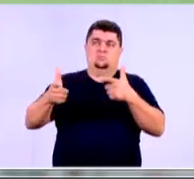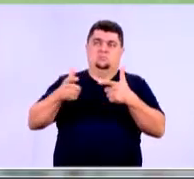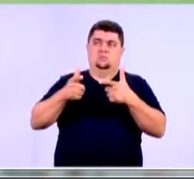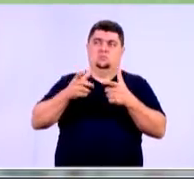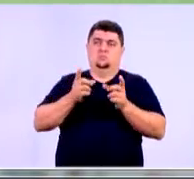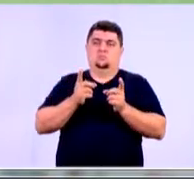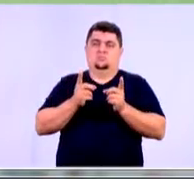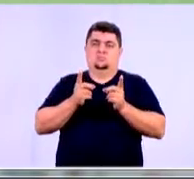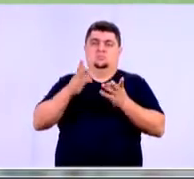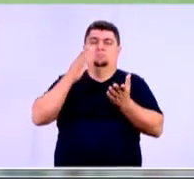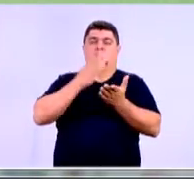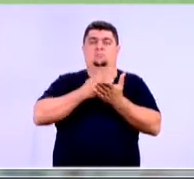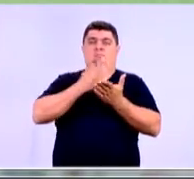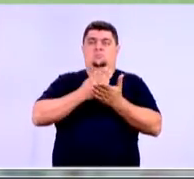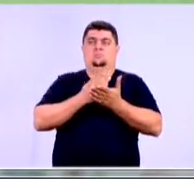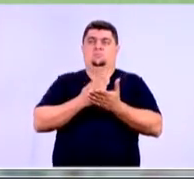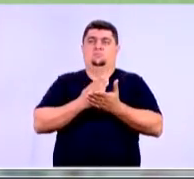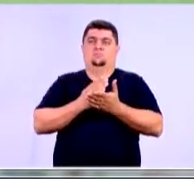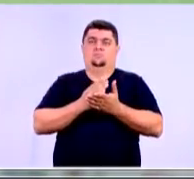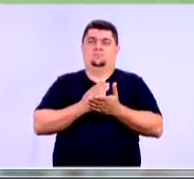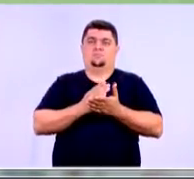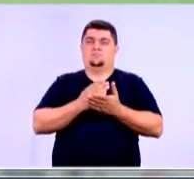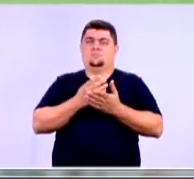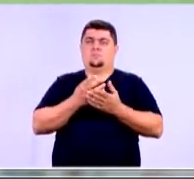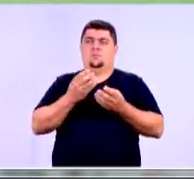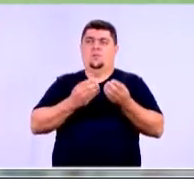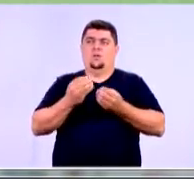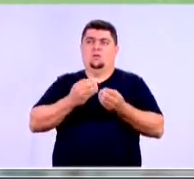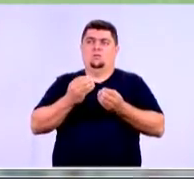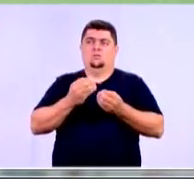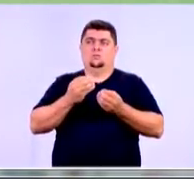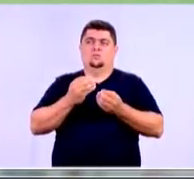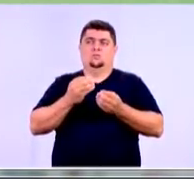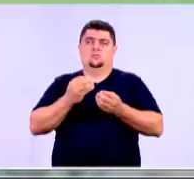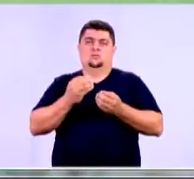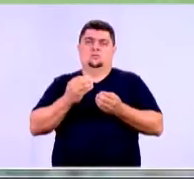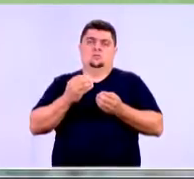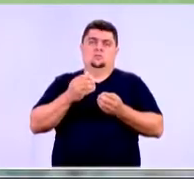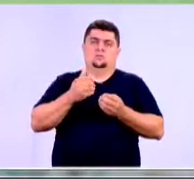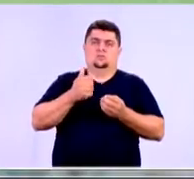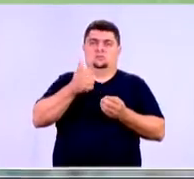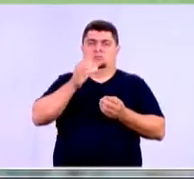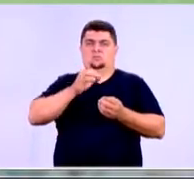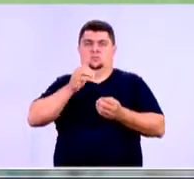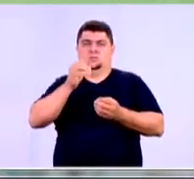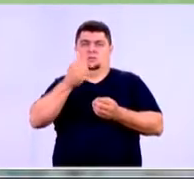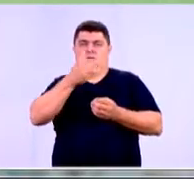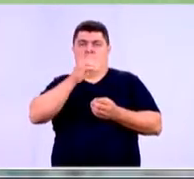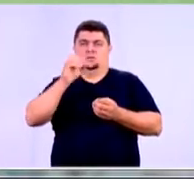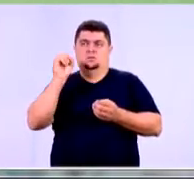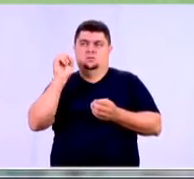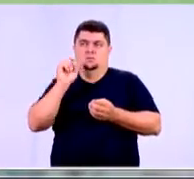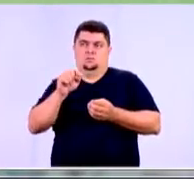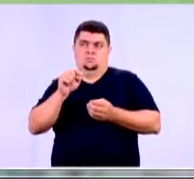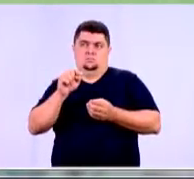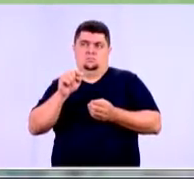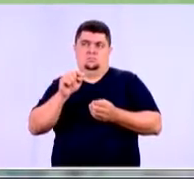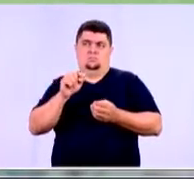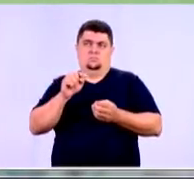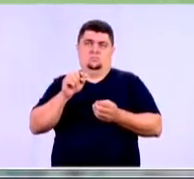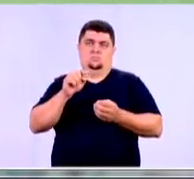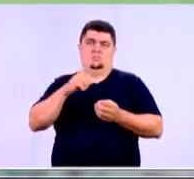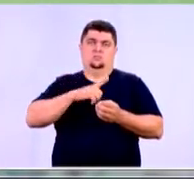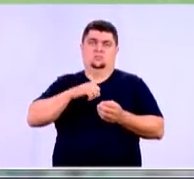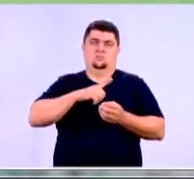pelas vendas a prazo. Então, quando as vendas a prazo estão em torno de R$ 100.000 e